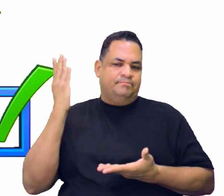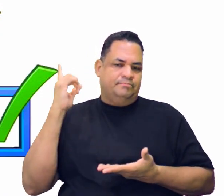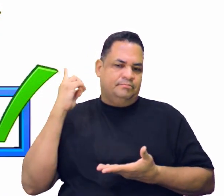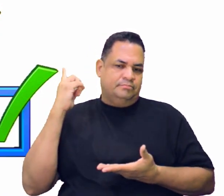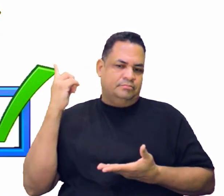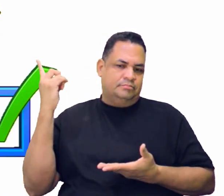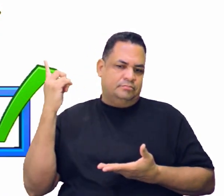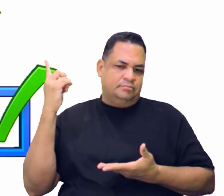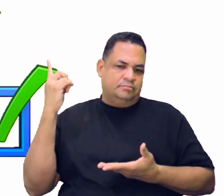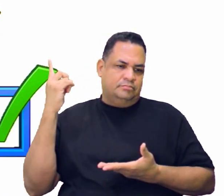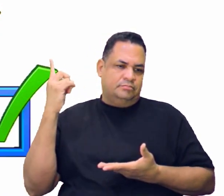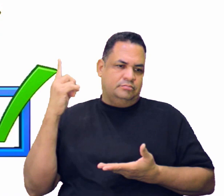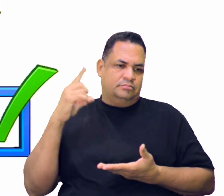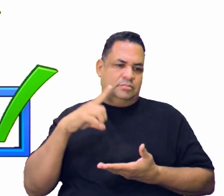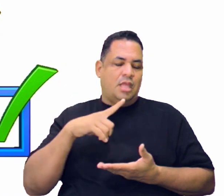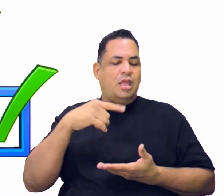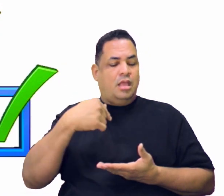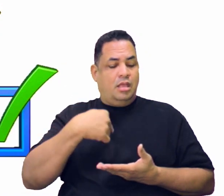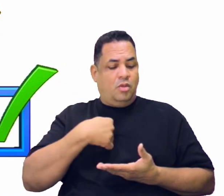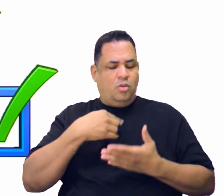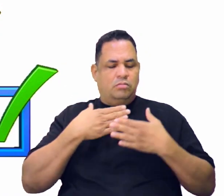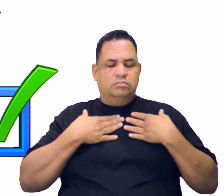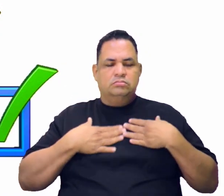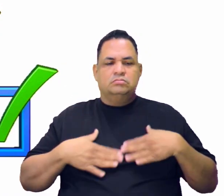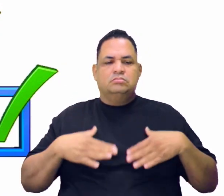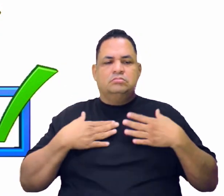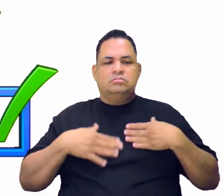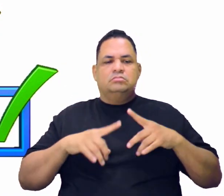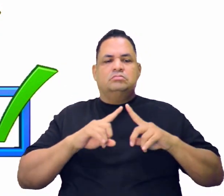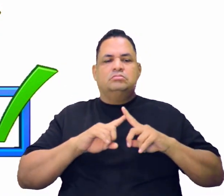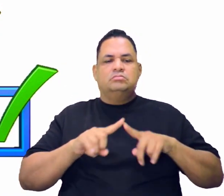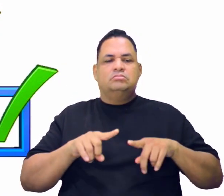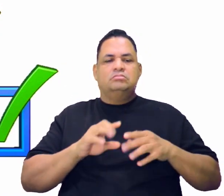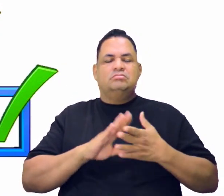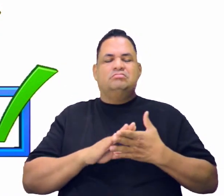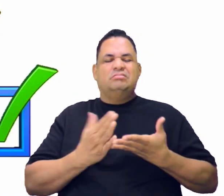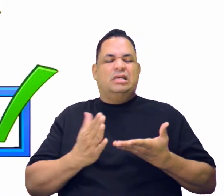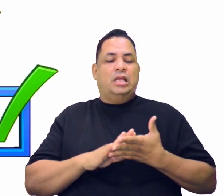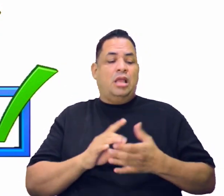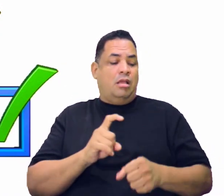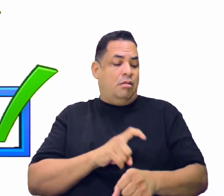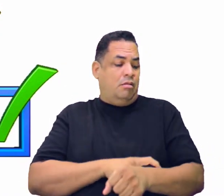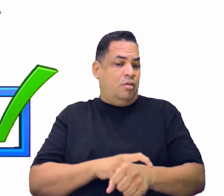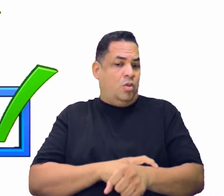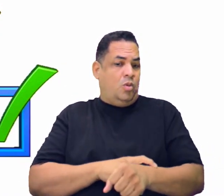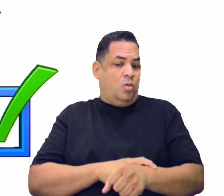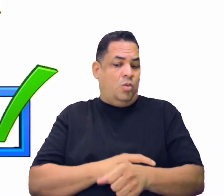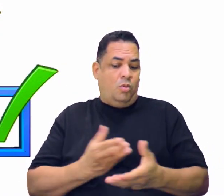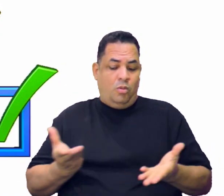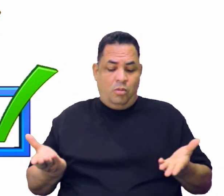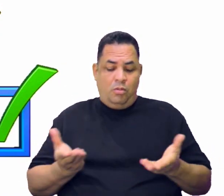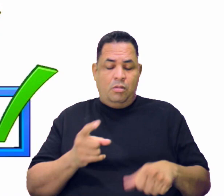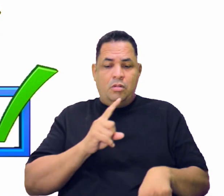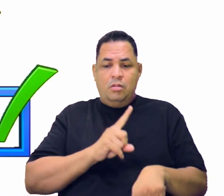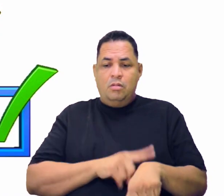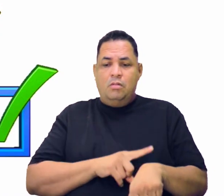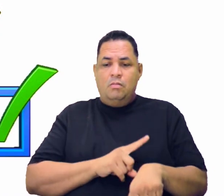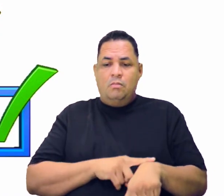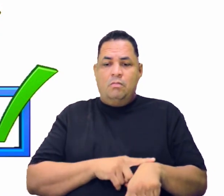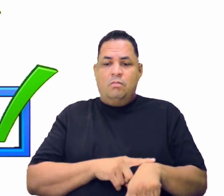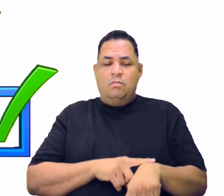ó. Sou muito calmo, mas estou muito nervoso agora.